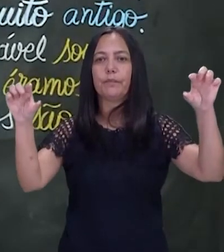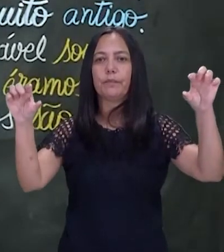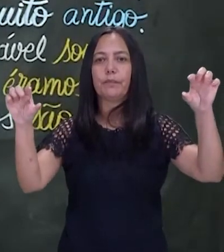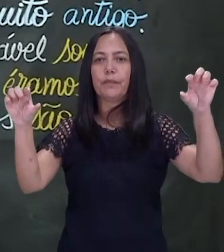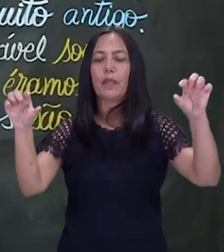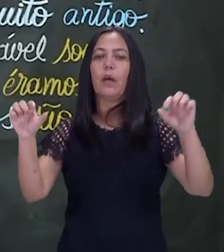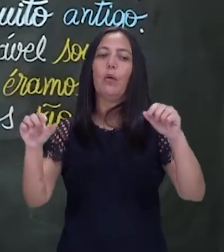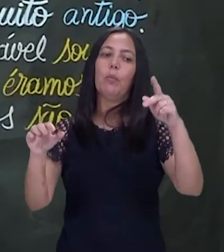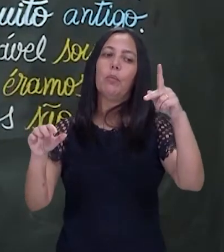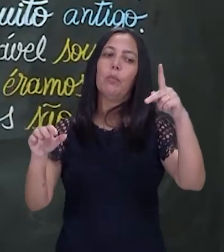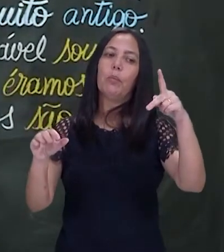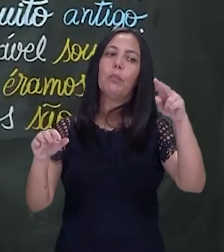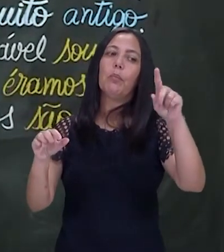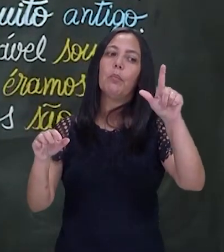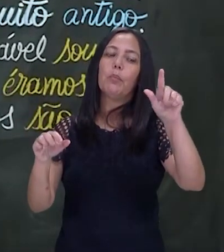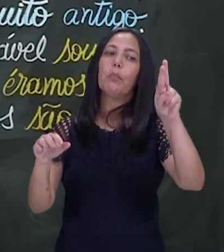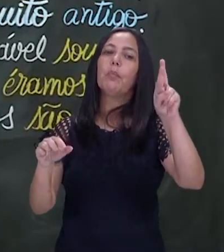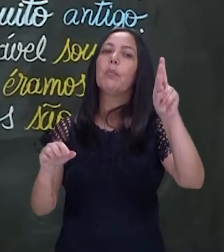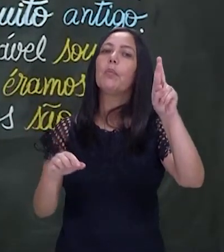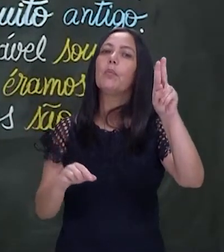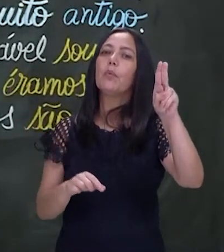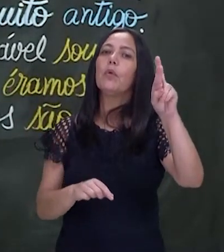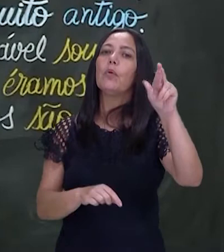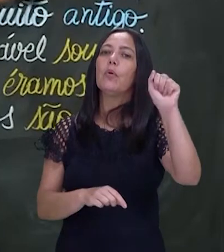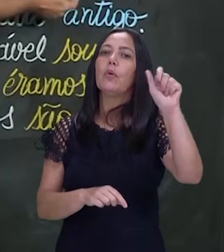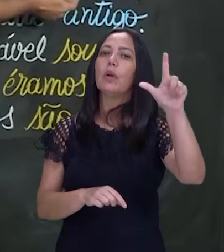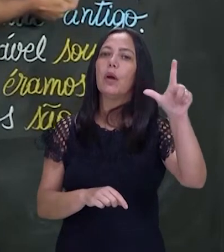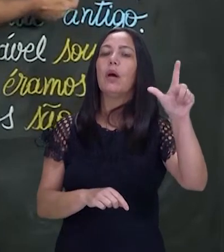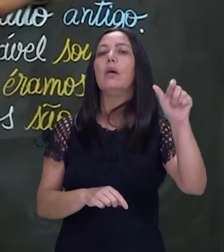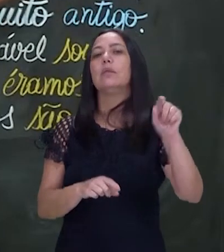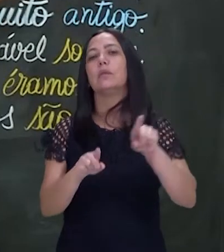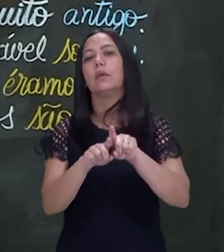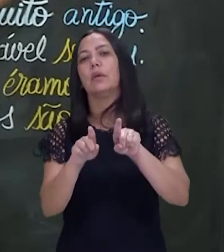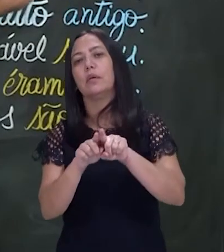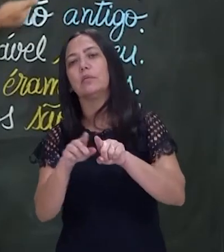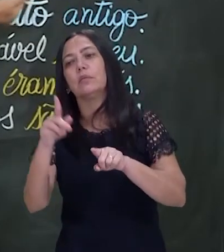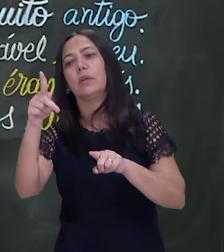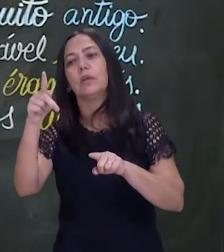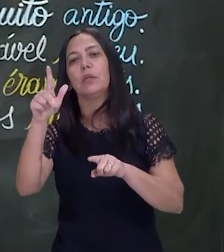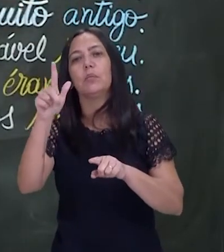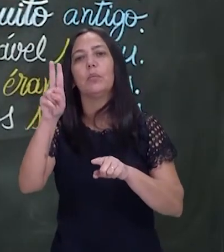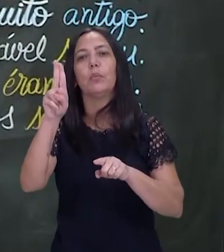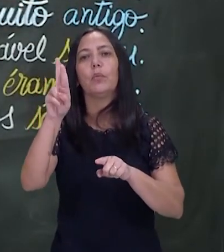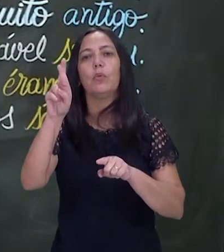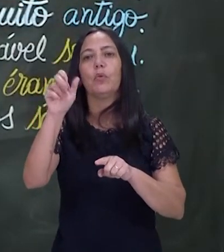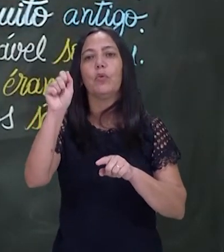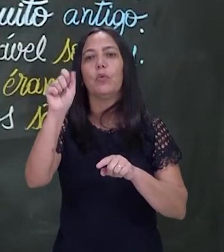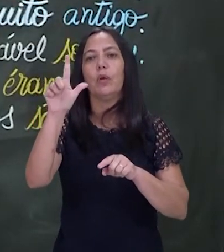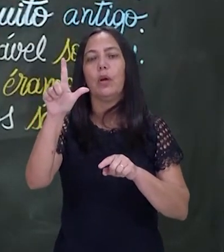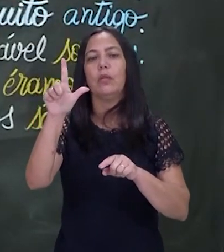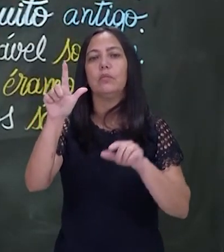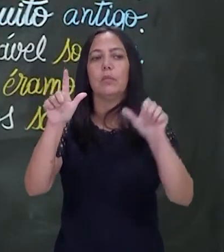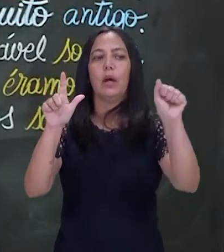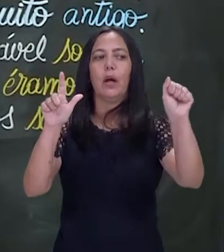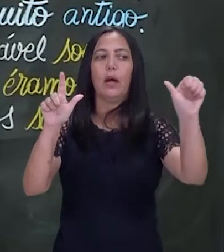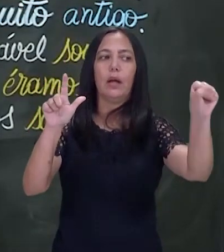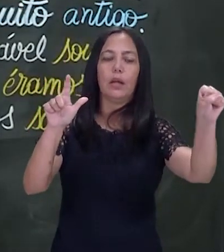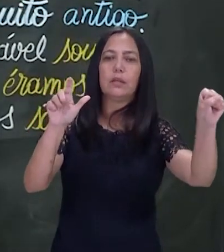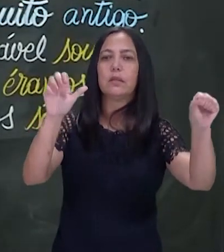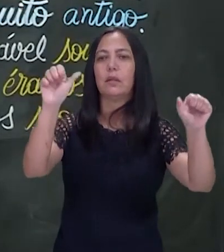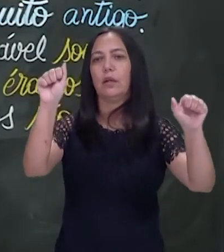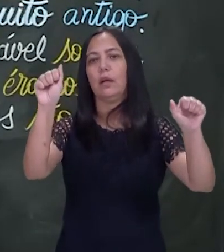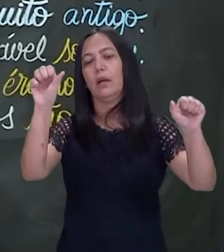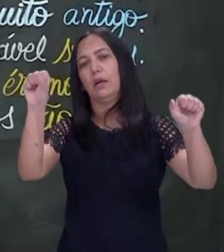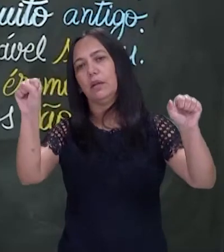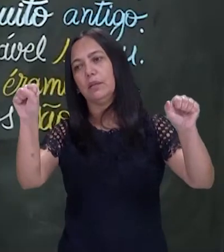feminino com feminino. Nesse caso, ó, tanto felizes quanto criativas, indicando características do sujeito. Verbos no